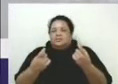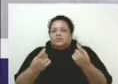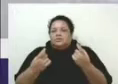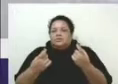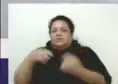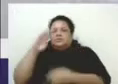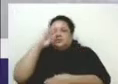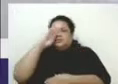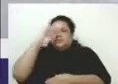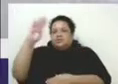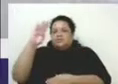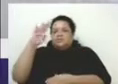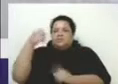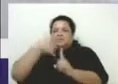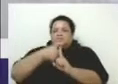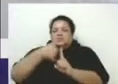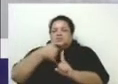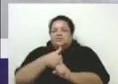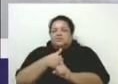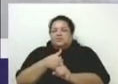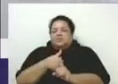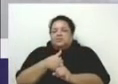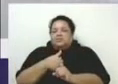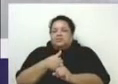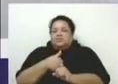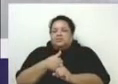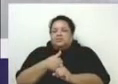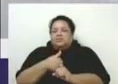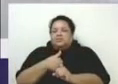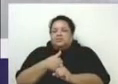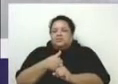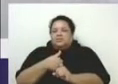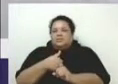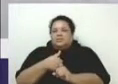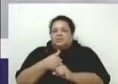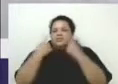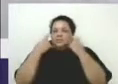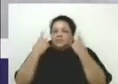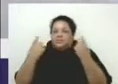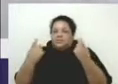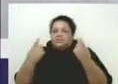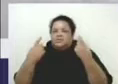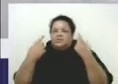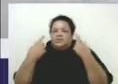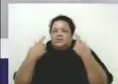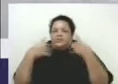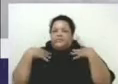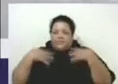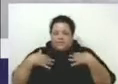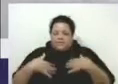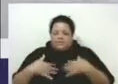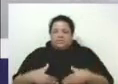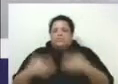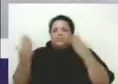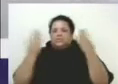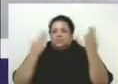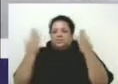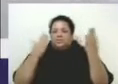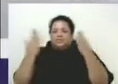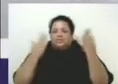sistemática, bullying, constrangimento físico, psicológico, que são cometidos por alunos,